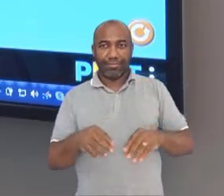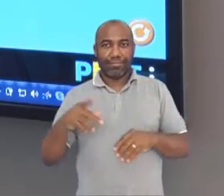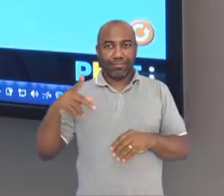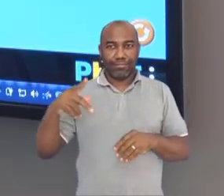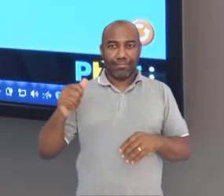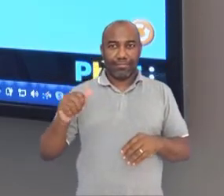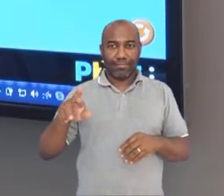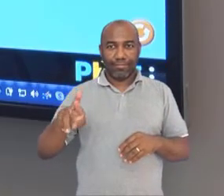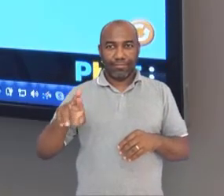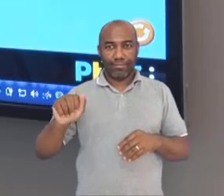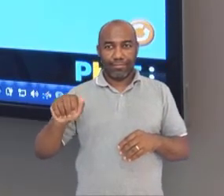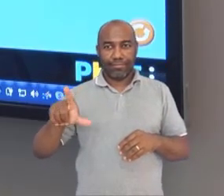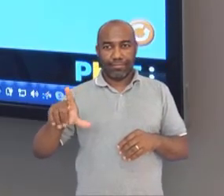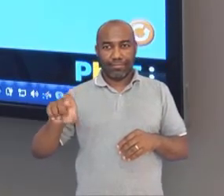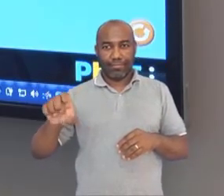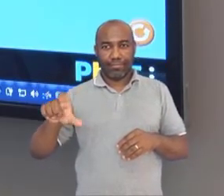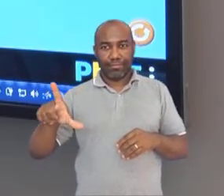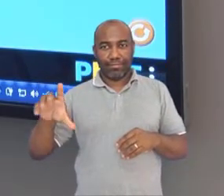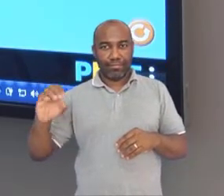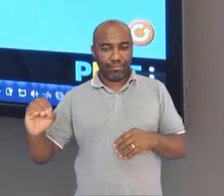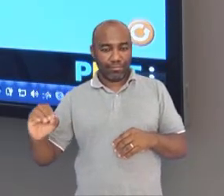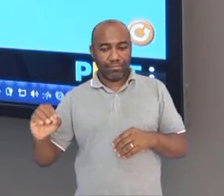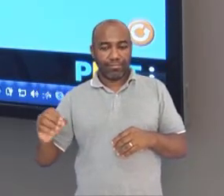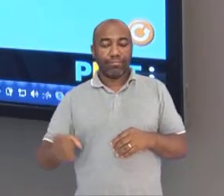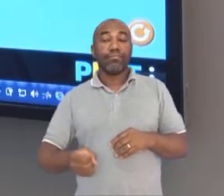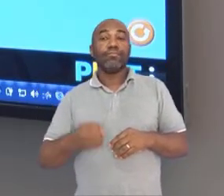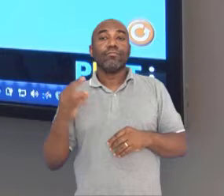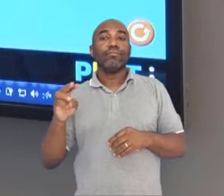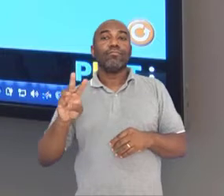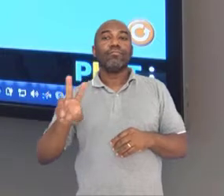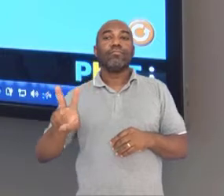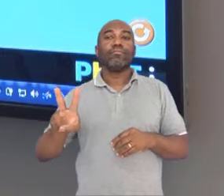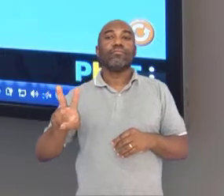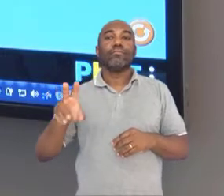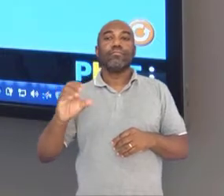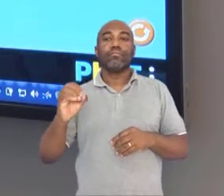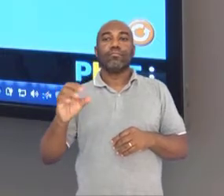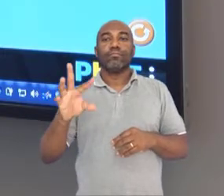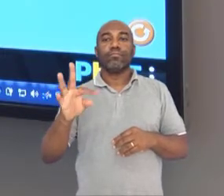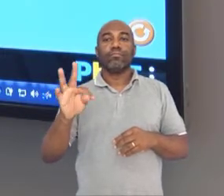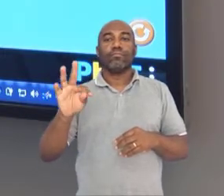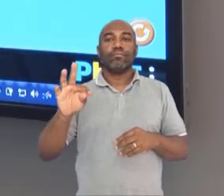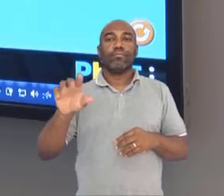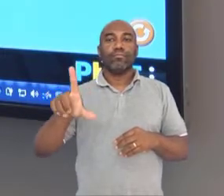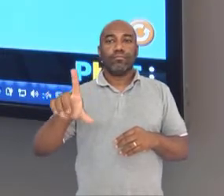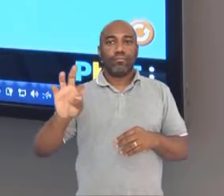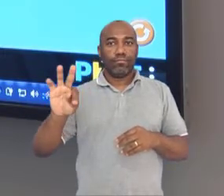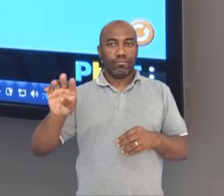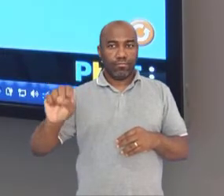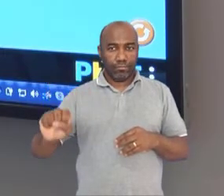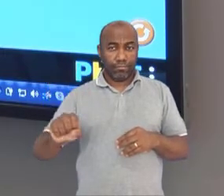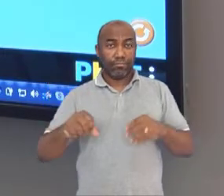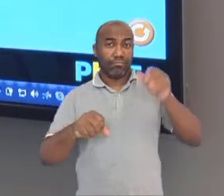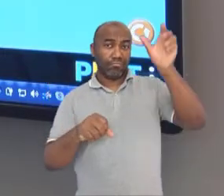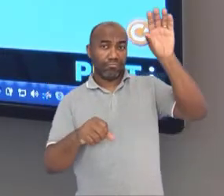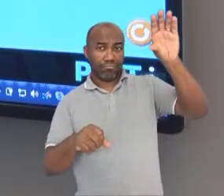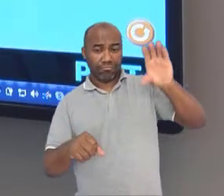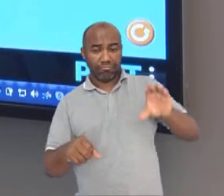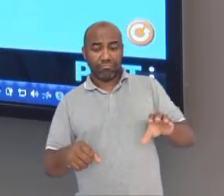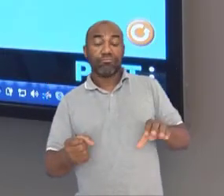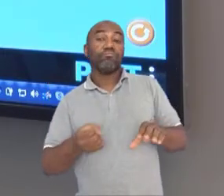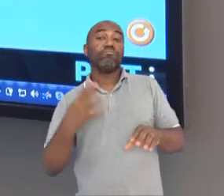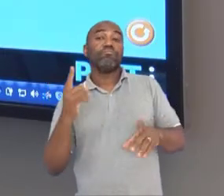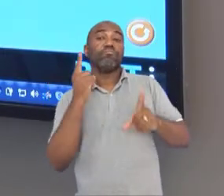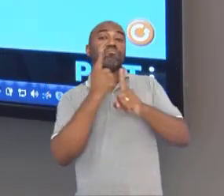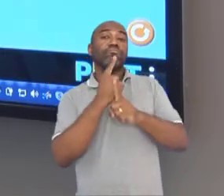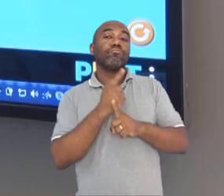pergunta é: quantos volts tem aqui? Lembrando que cada pilha dessa, cada bateria dessa, sendo mais